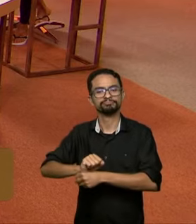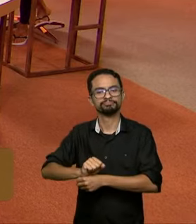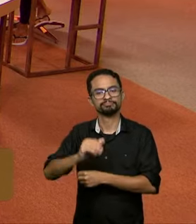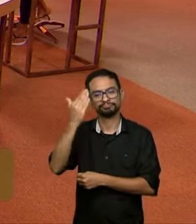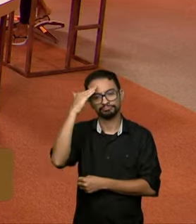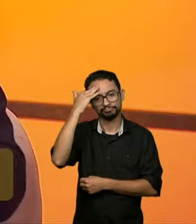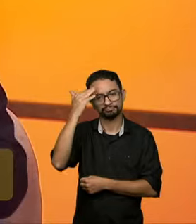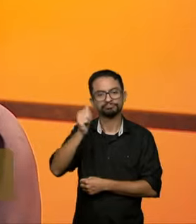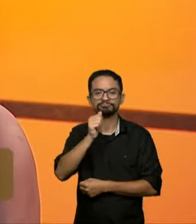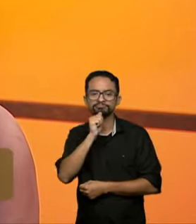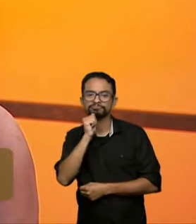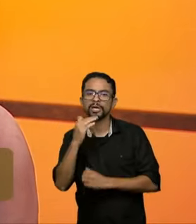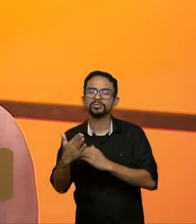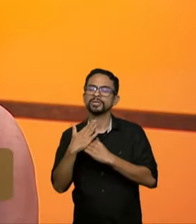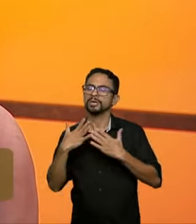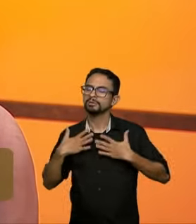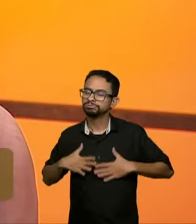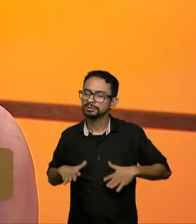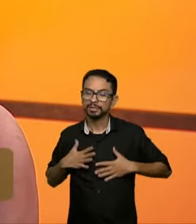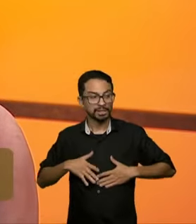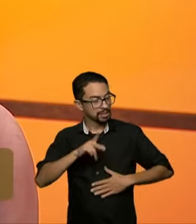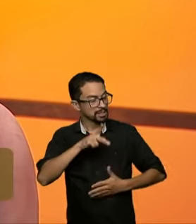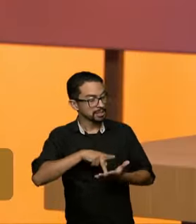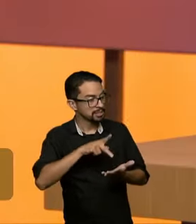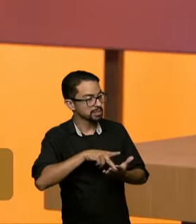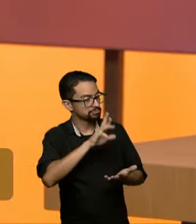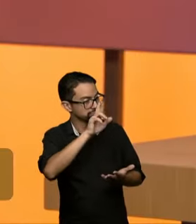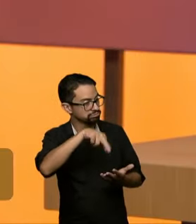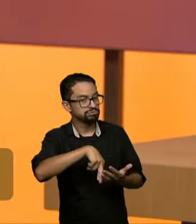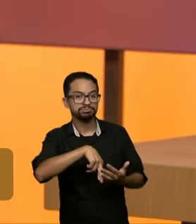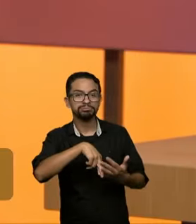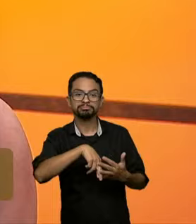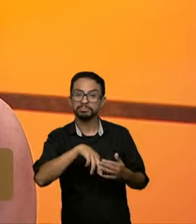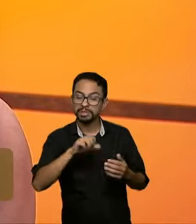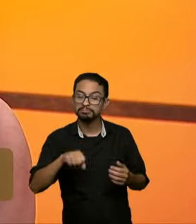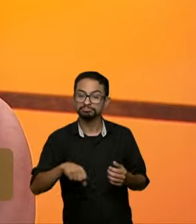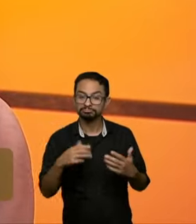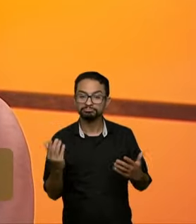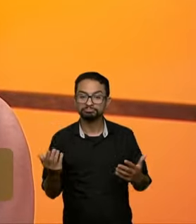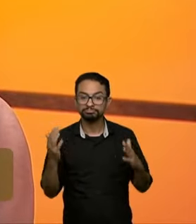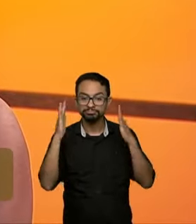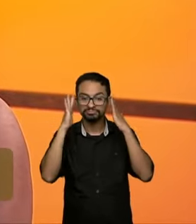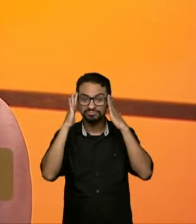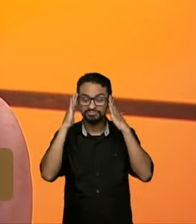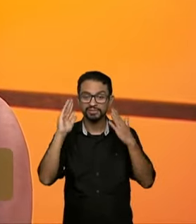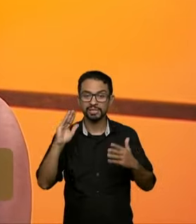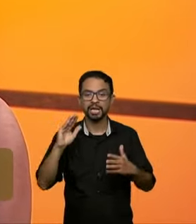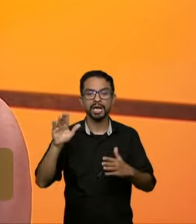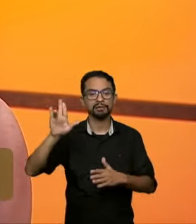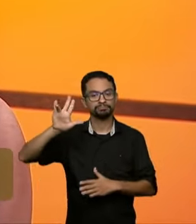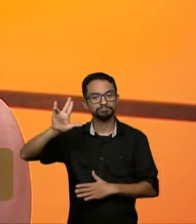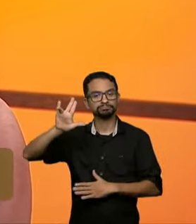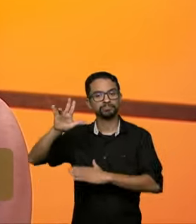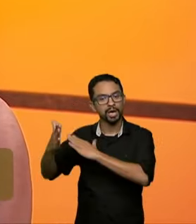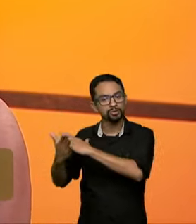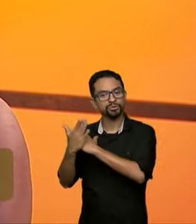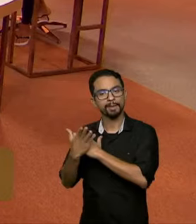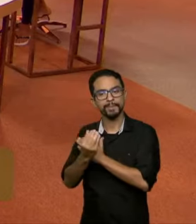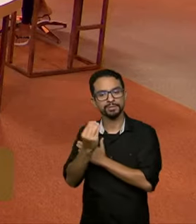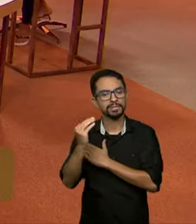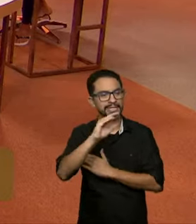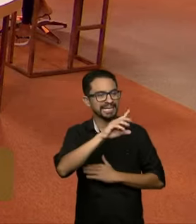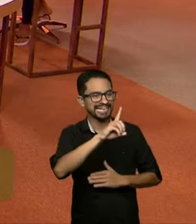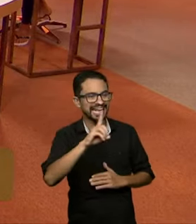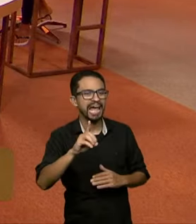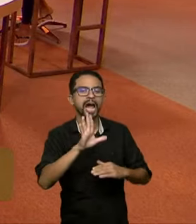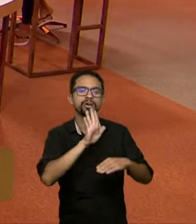Tem me ajudado, me dado uma tranquilidade. É mesmo? Porque normalmente até dá insônia, menopausa, né? Então, mas o canabidiol me ajuda. Ah, o CBD,